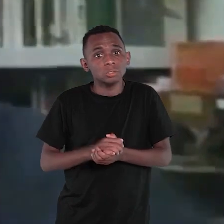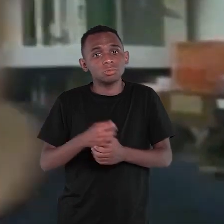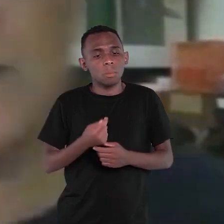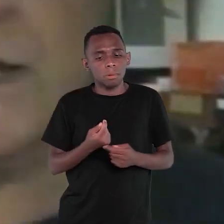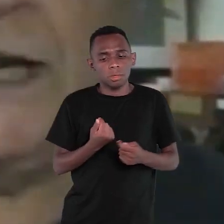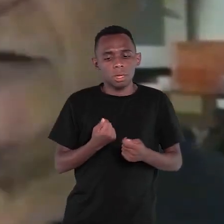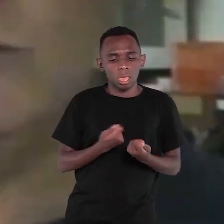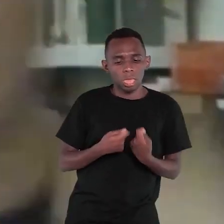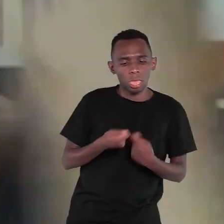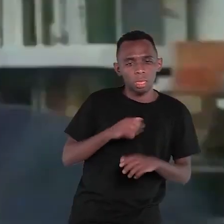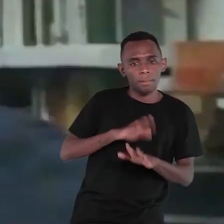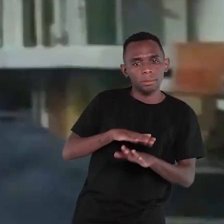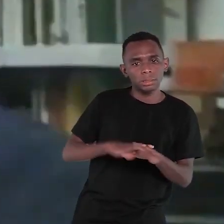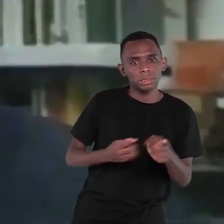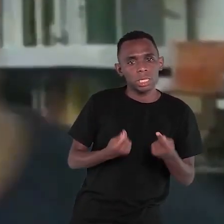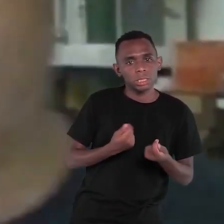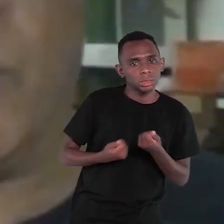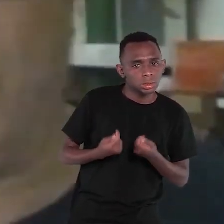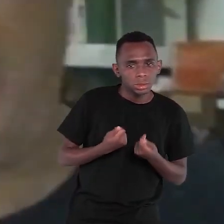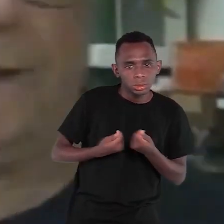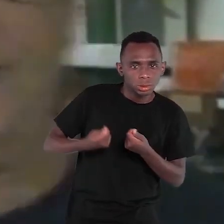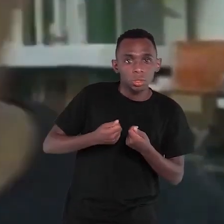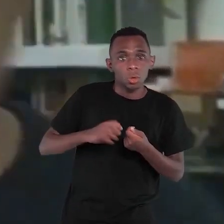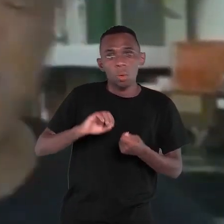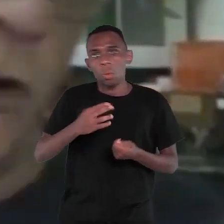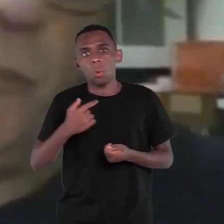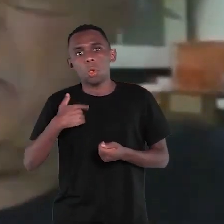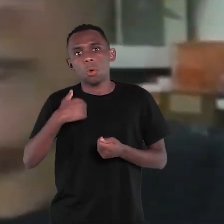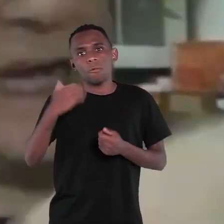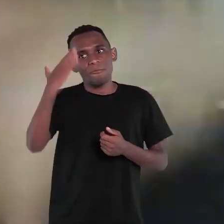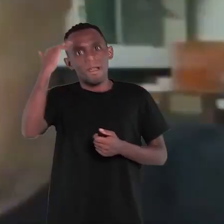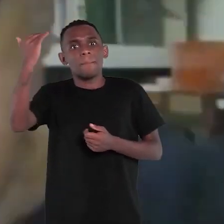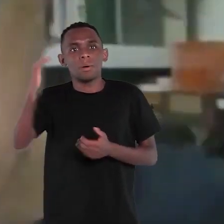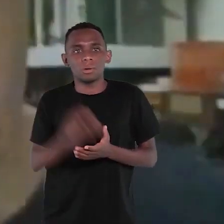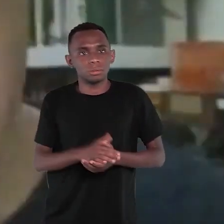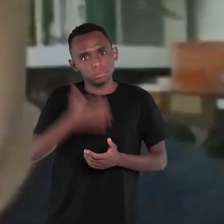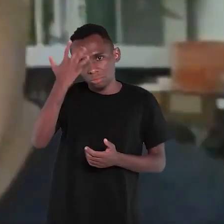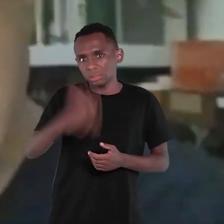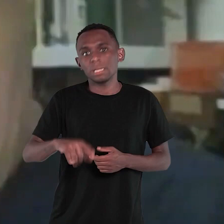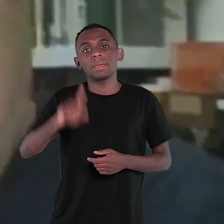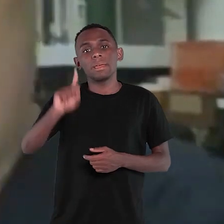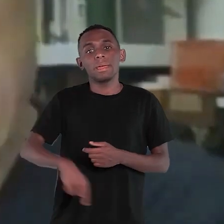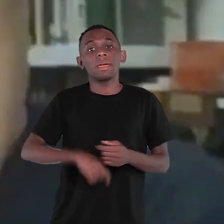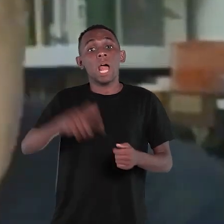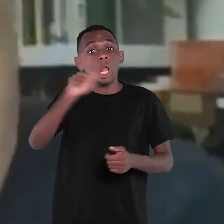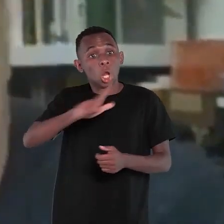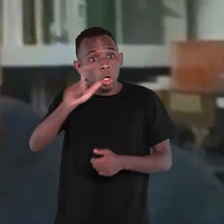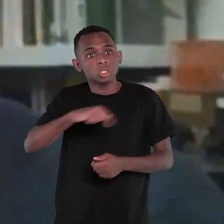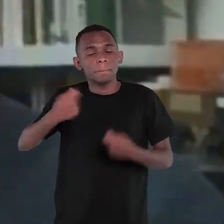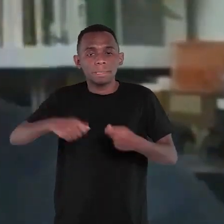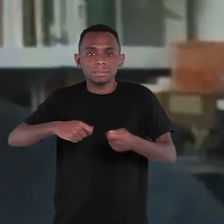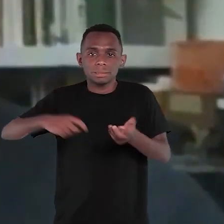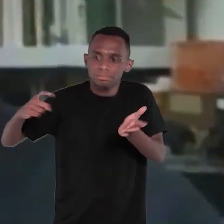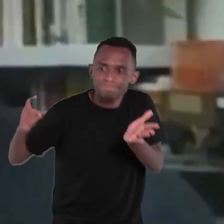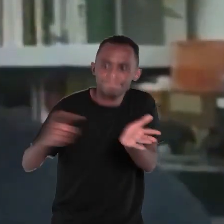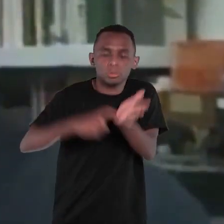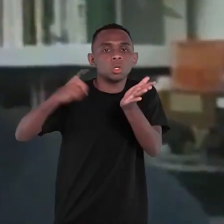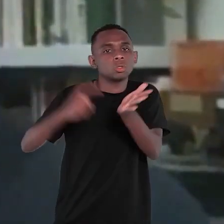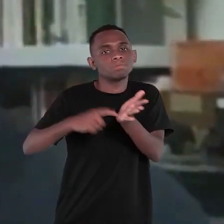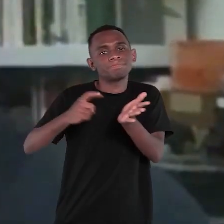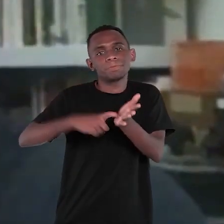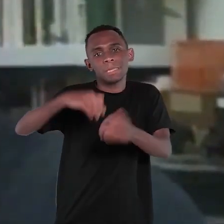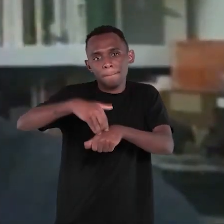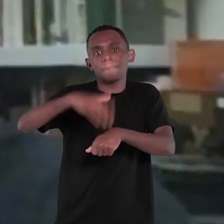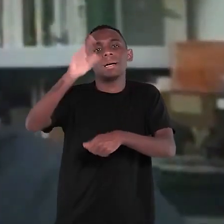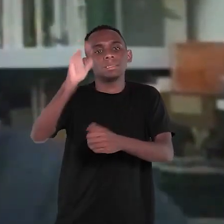eu estou monetizando, ou porque eu preciso dessa popularidade, ou porque sei lá por quê. A lógica é, eu preciso fazer esse cara